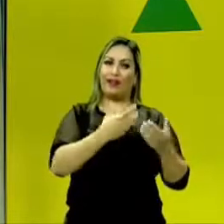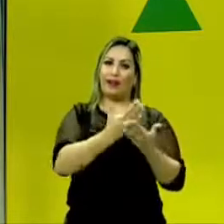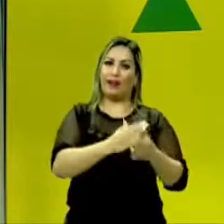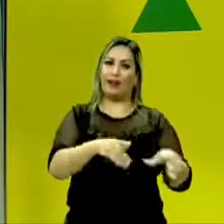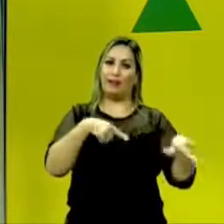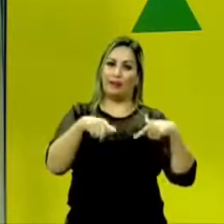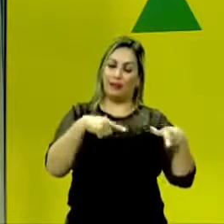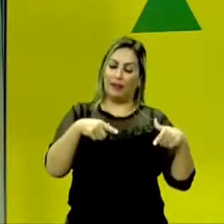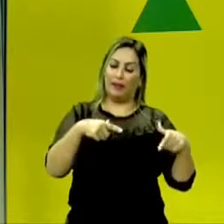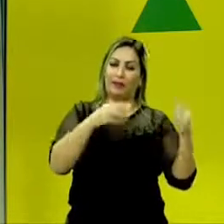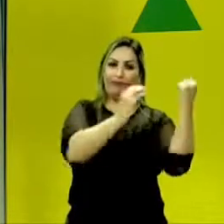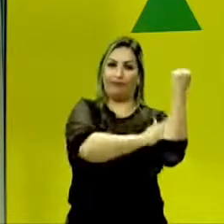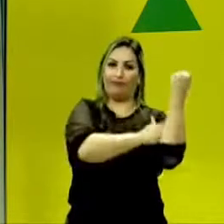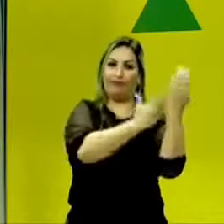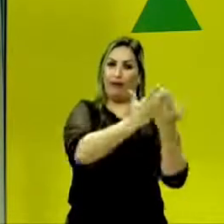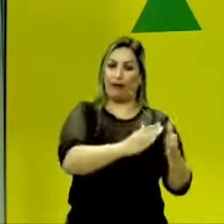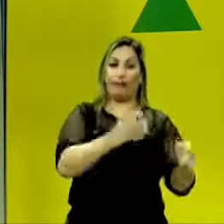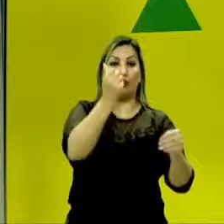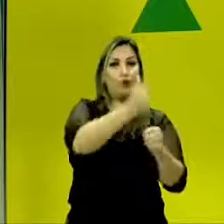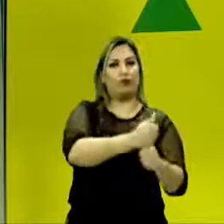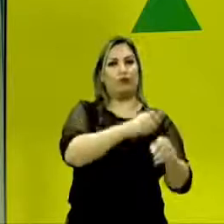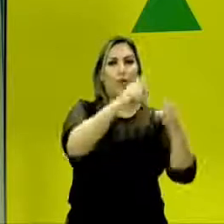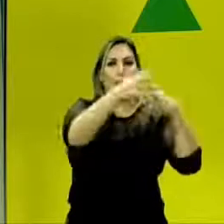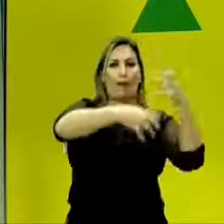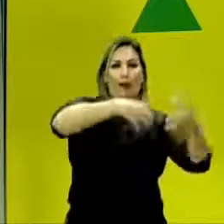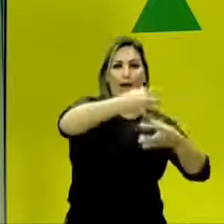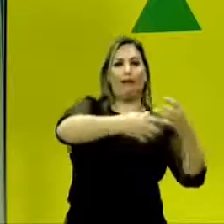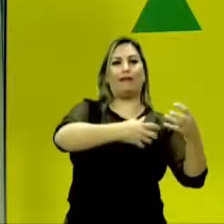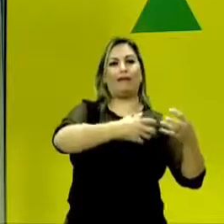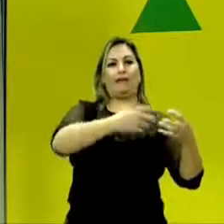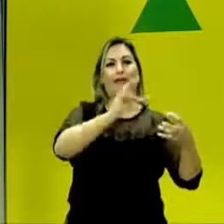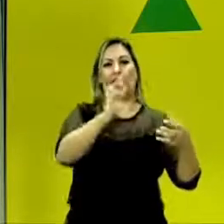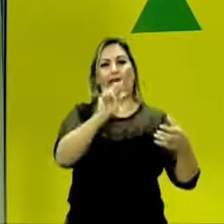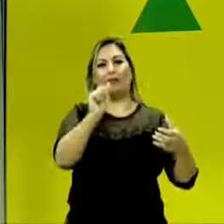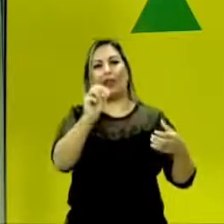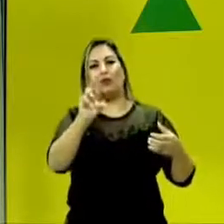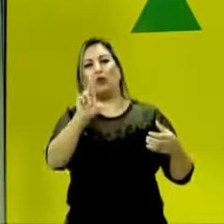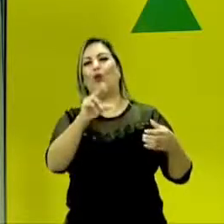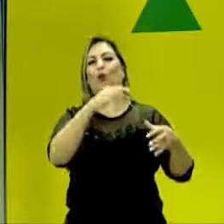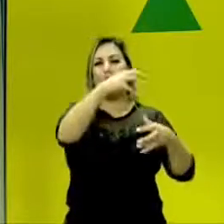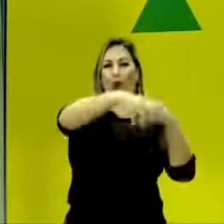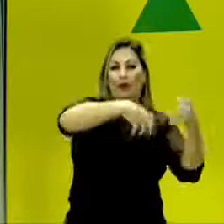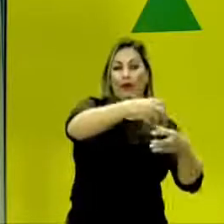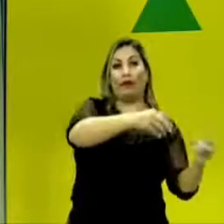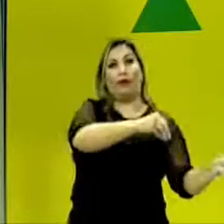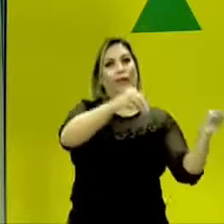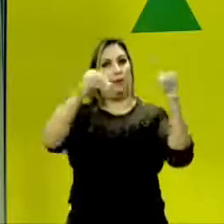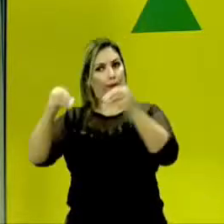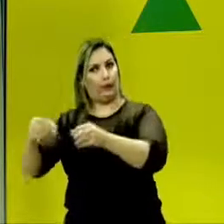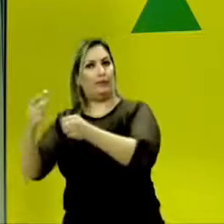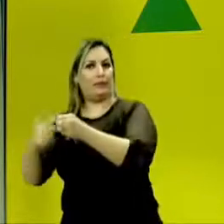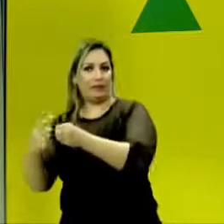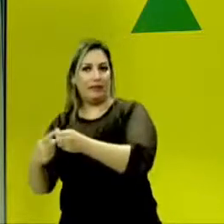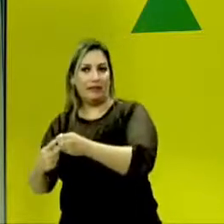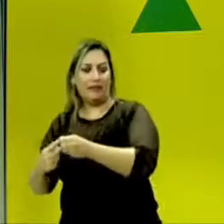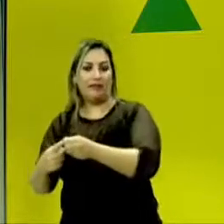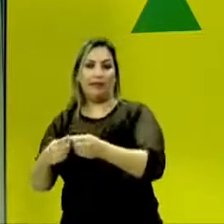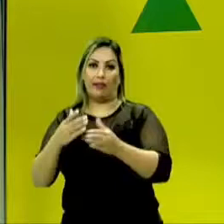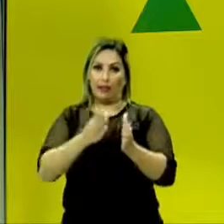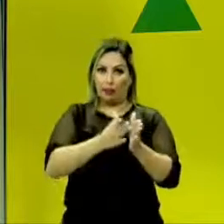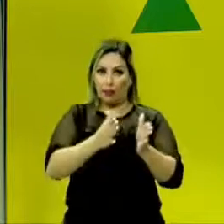trabalho, a mão de obra foi substituída por máquinas e essa população migra para a cidade. Nesse processo